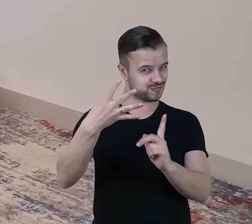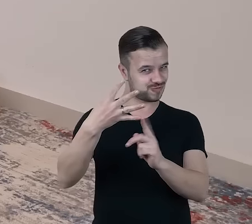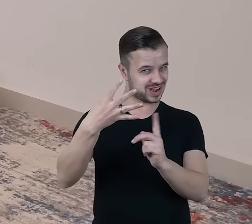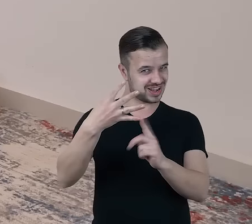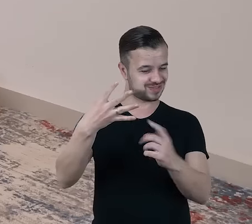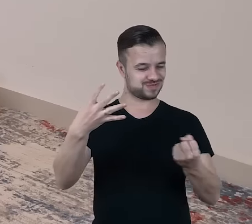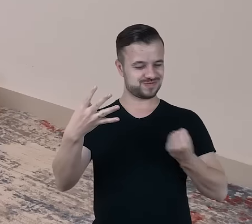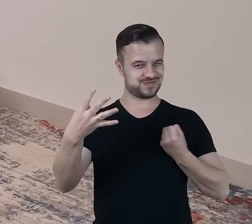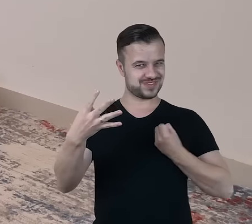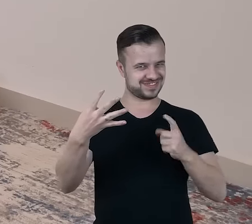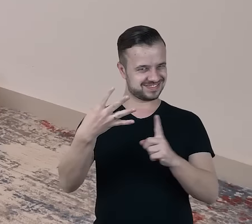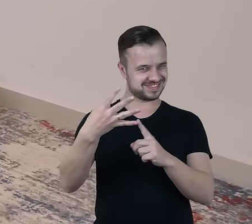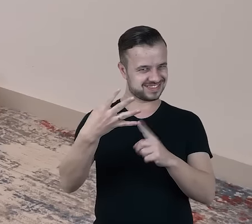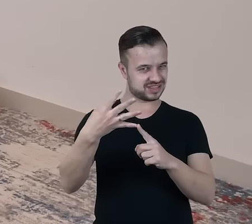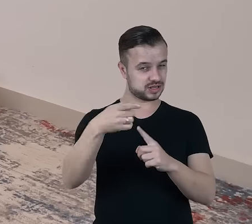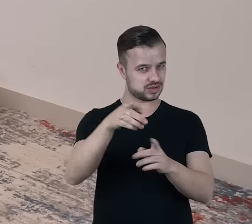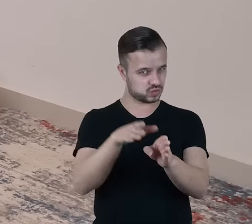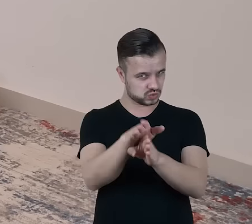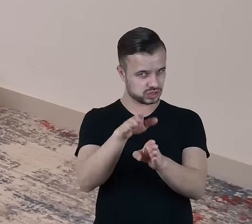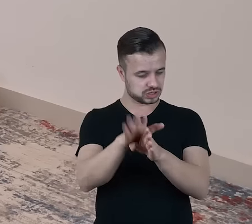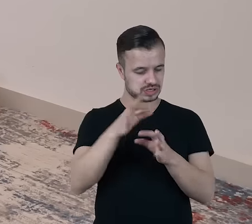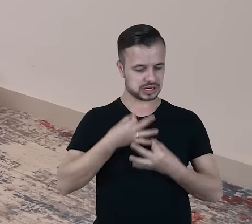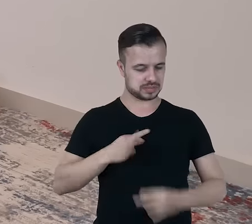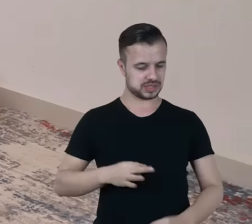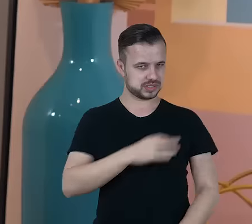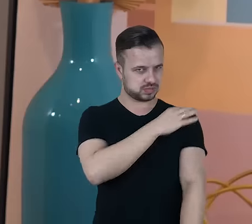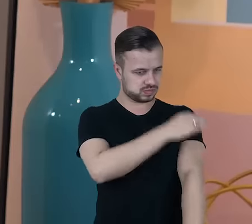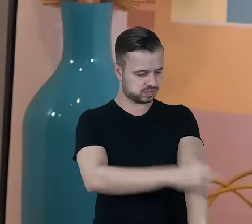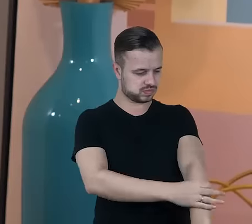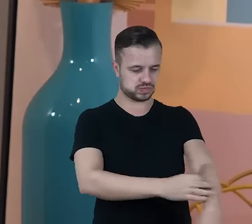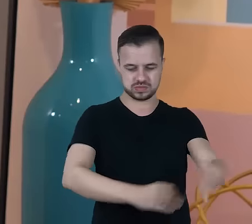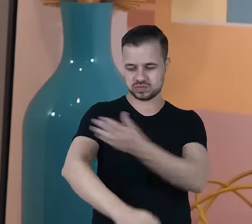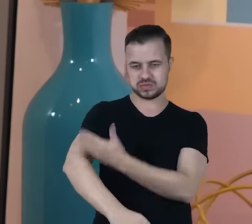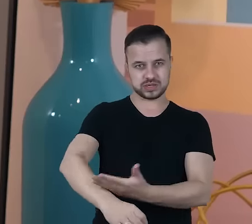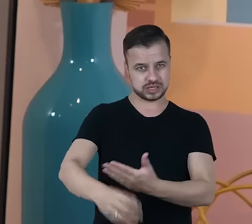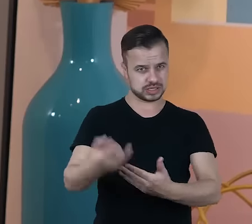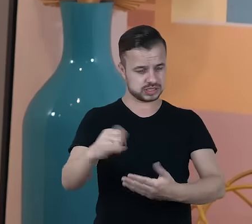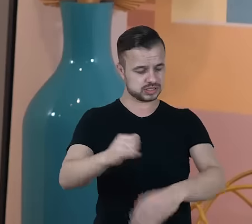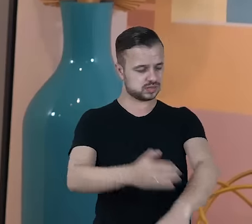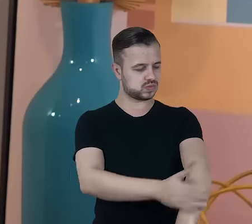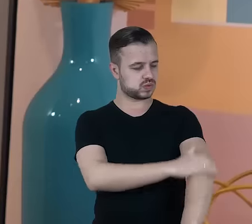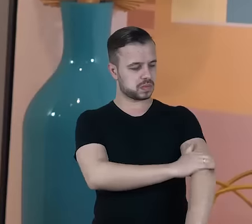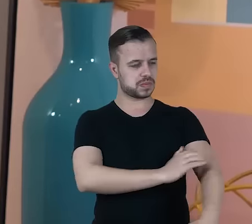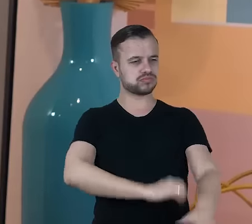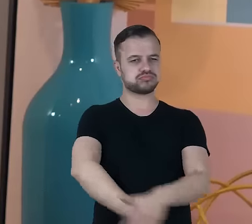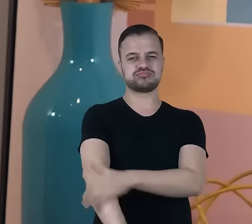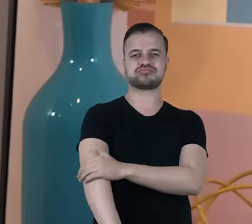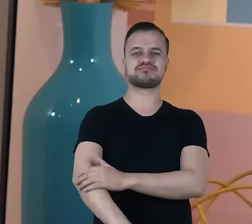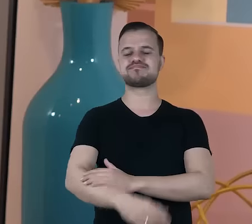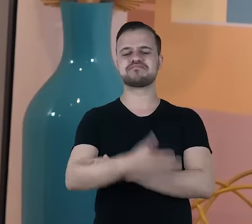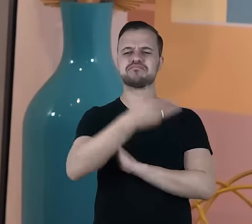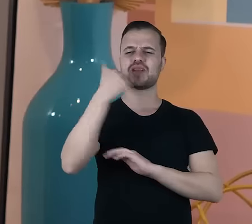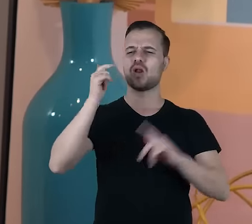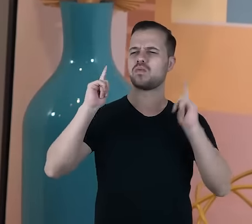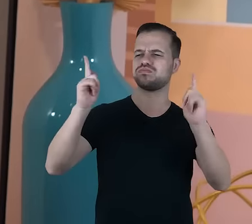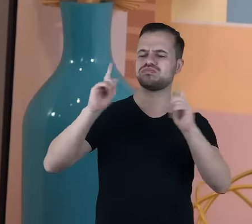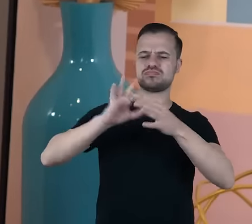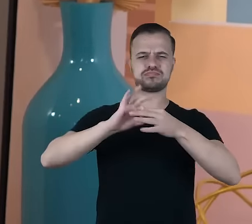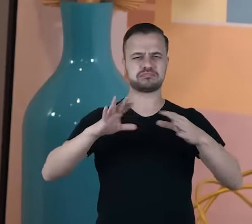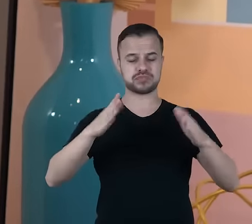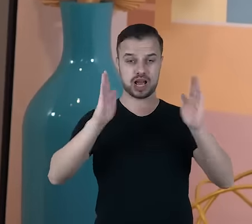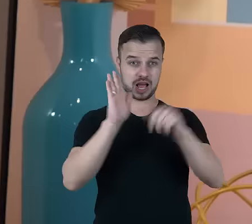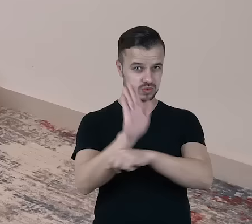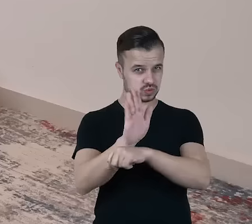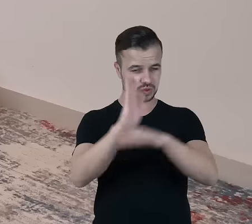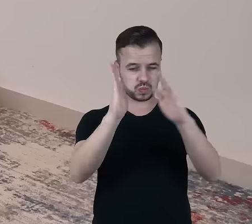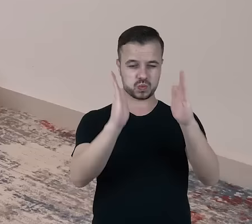Truque 4. Aqui vai uma dica para as camisas e manga longa. Quando usadas com a manga dobrada, ficam mais despojadas e ajudam a